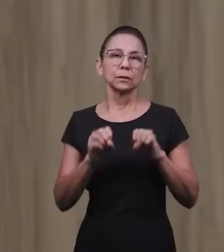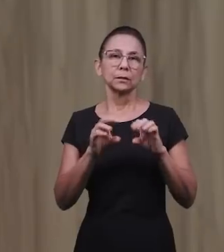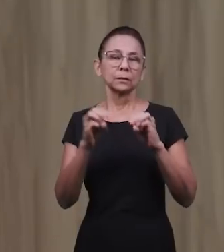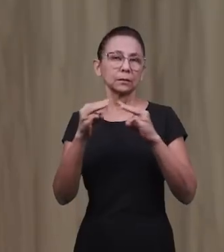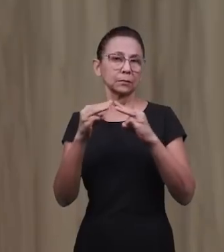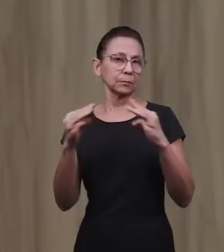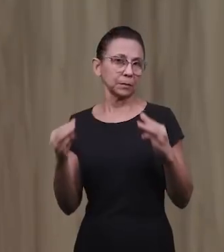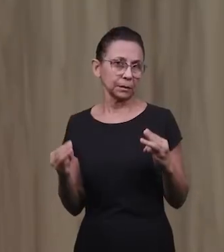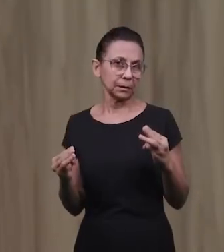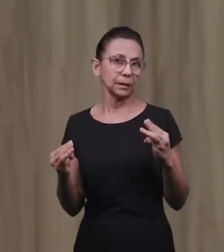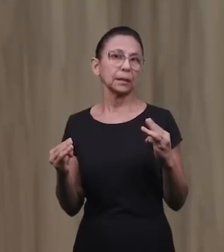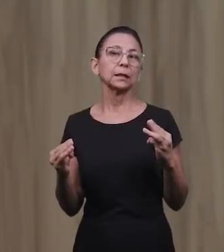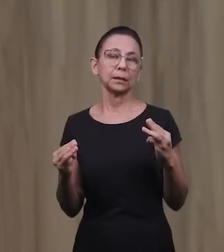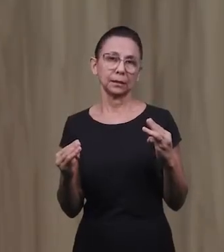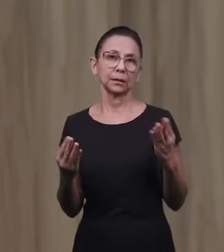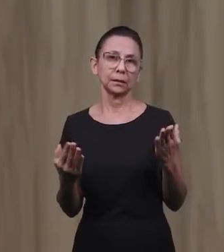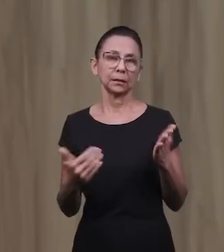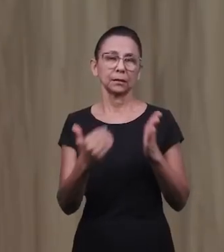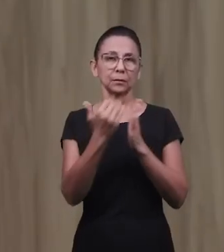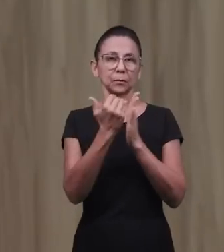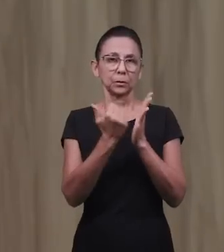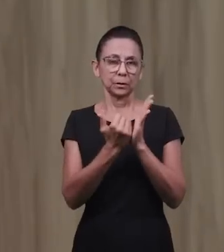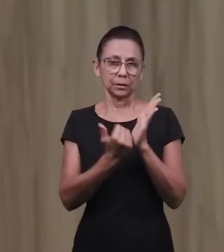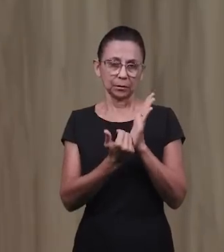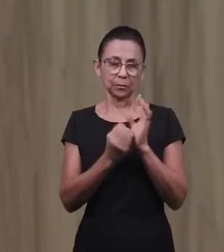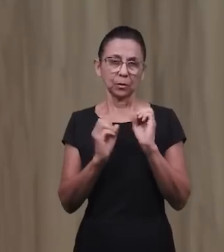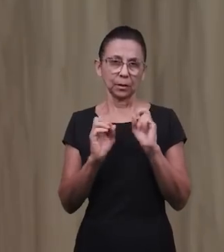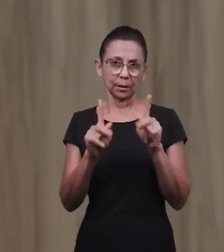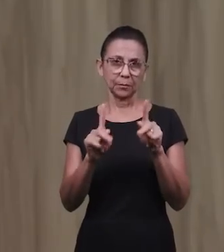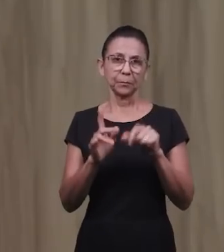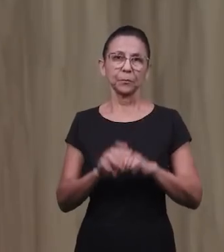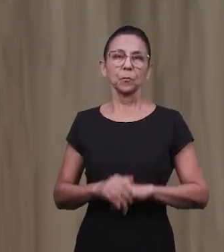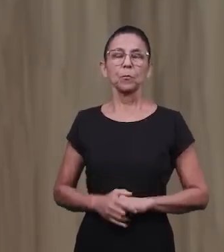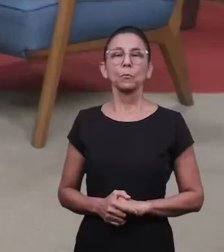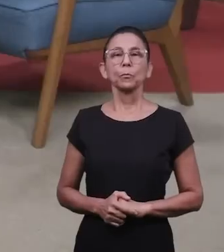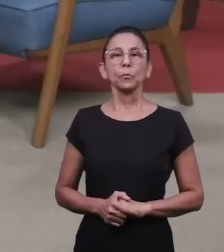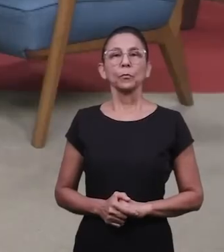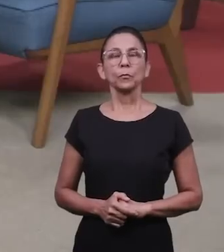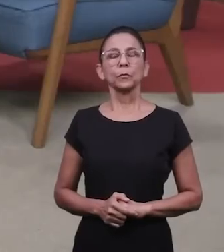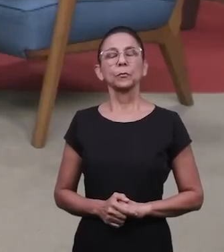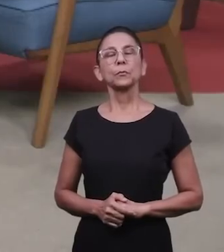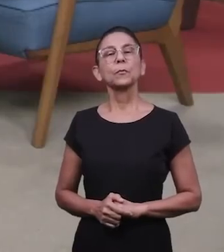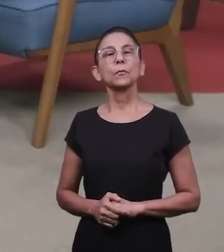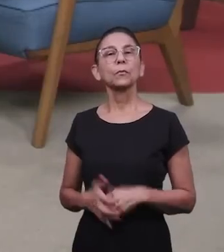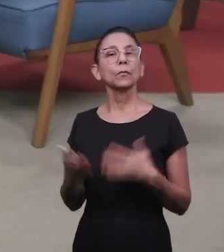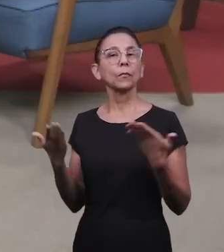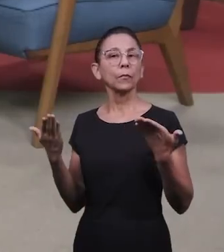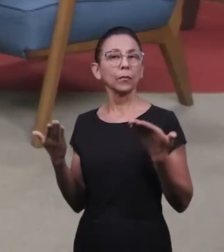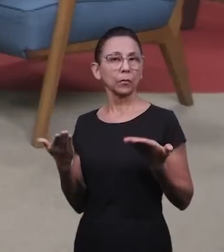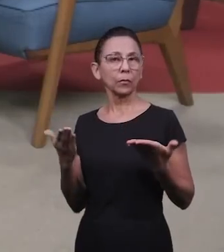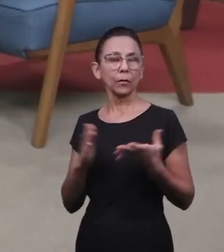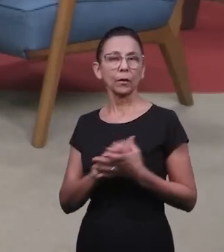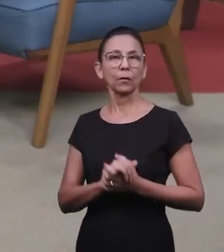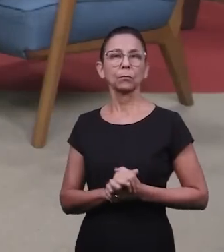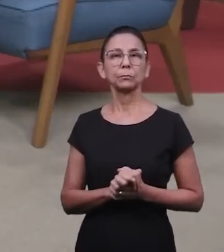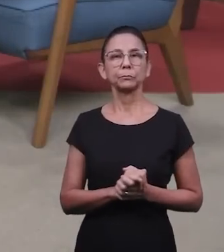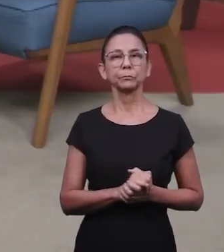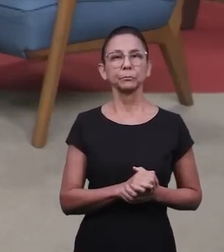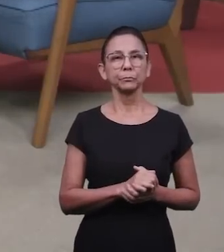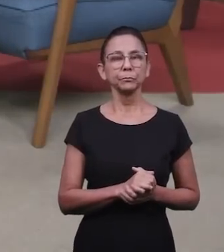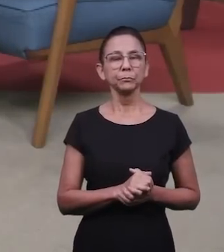do Lições do Manaim, que é o esquadro dentro do programa Anunciando o Evangelho Eterno, tá bom? E a gente vai trazer aqui